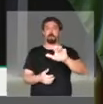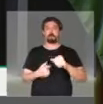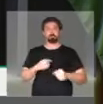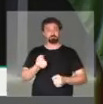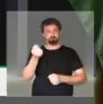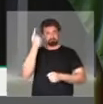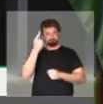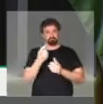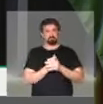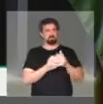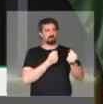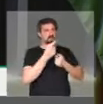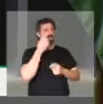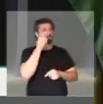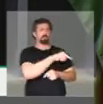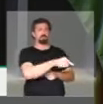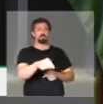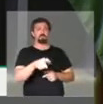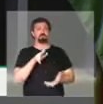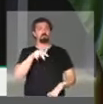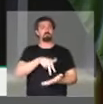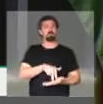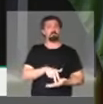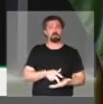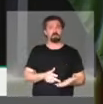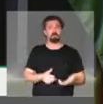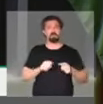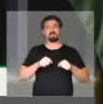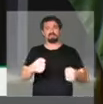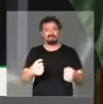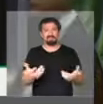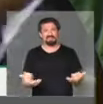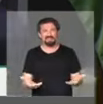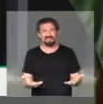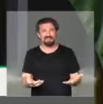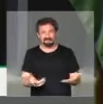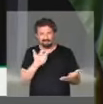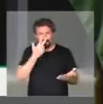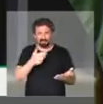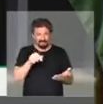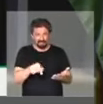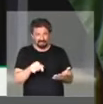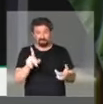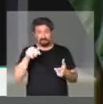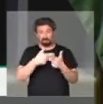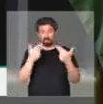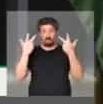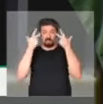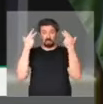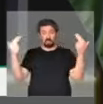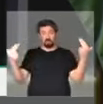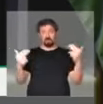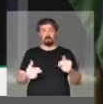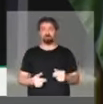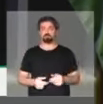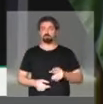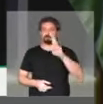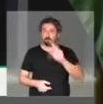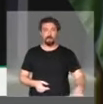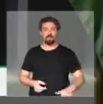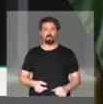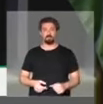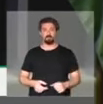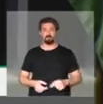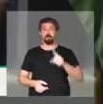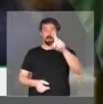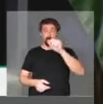me estranha que alguns parlamentares venham aqui defender como se isto fosse algo normal e natural. Não é.